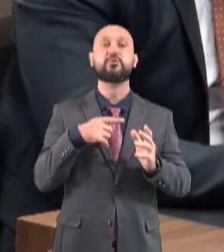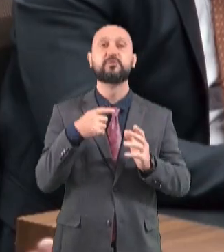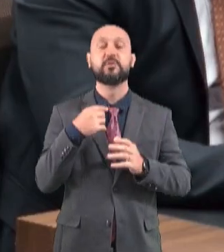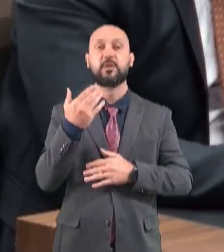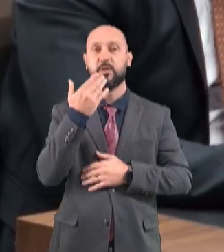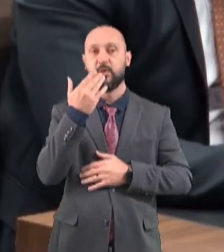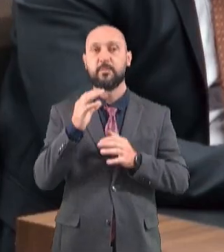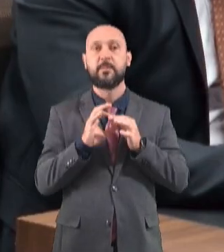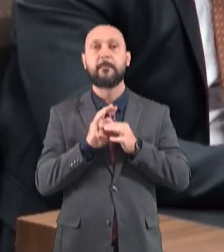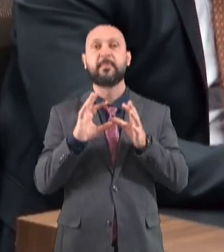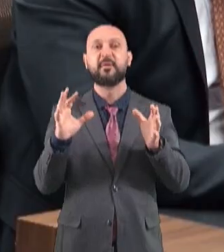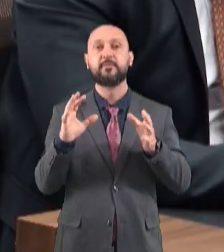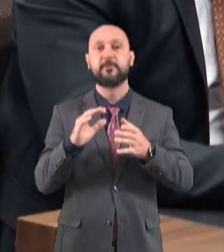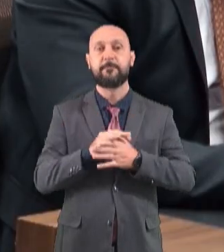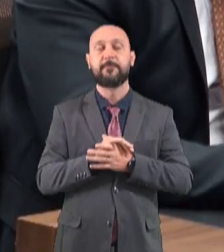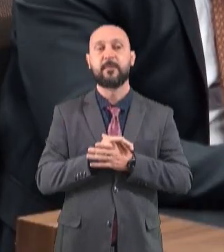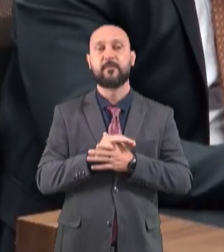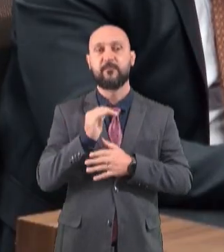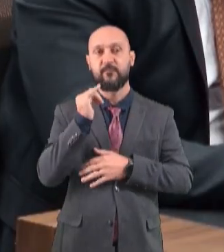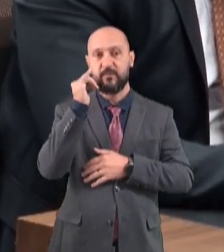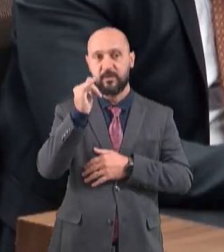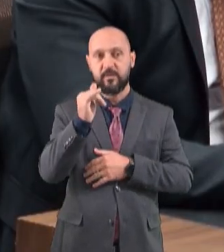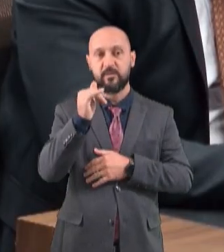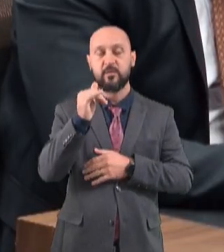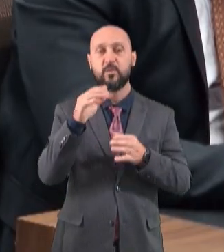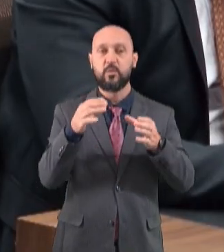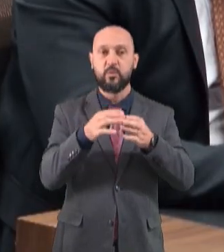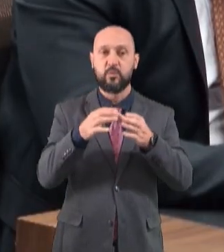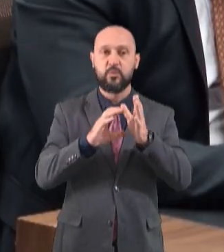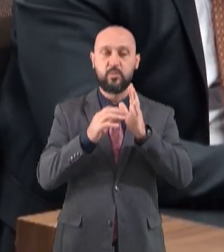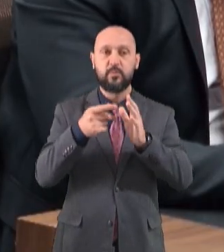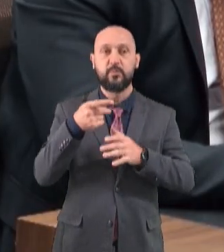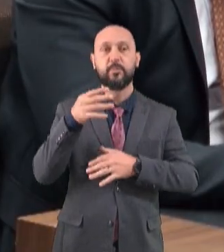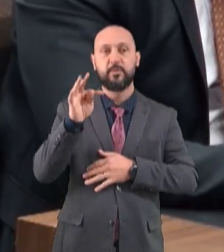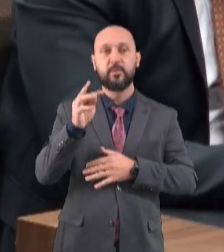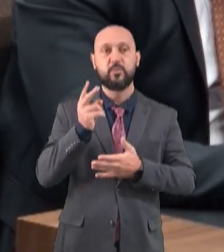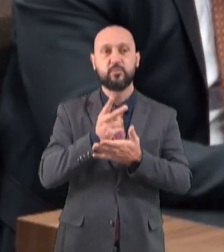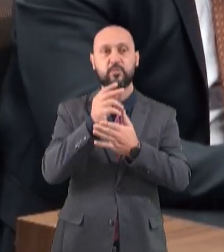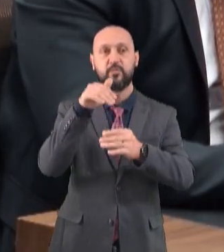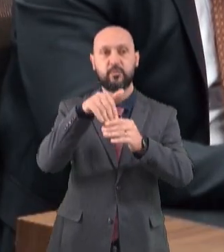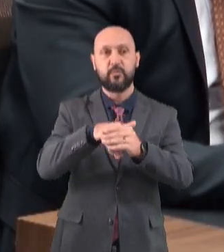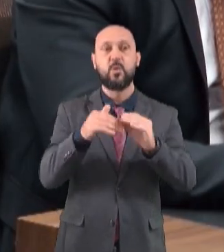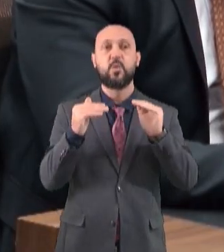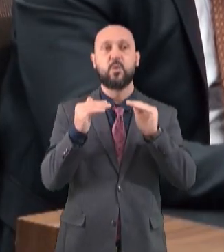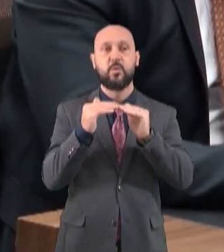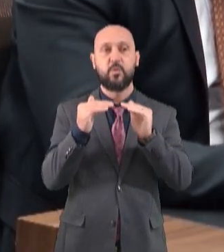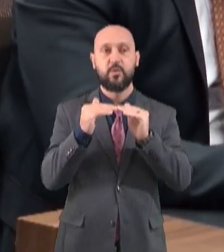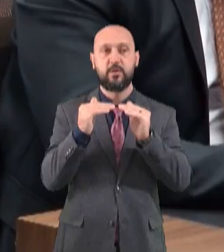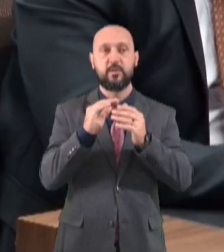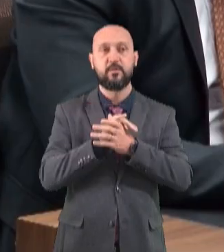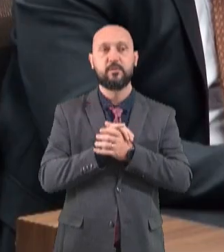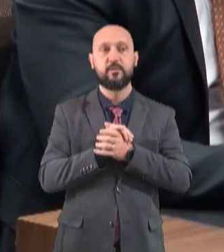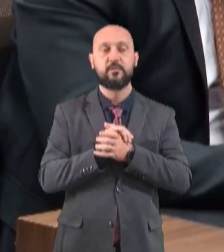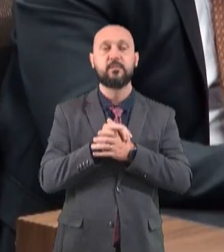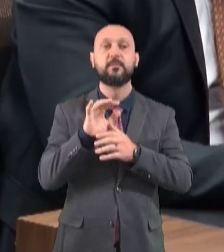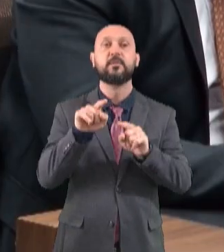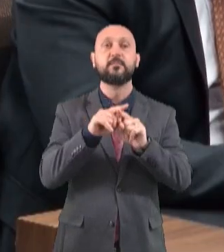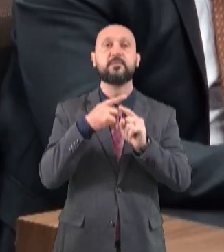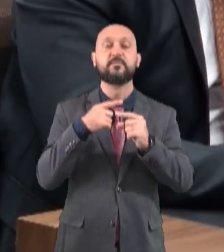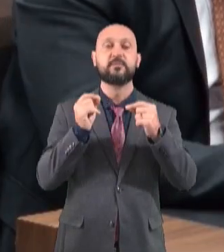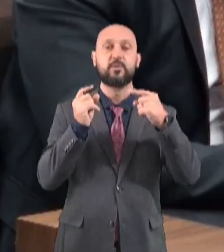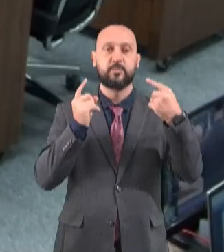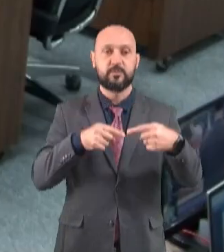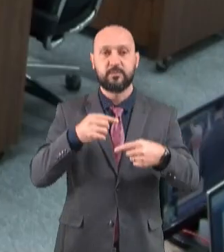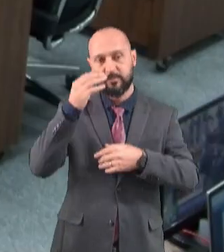me permito dizer a Vossa Excelência que a bancada do PT continua votando favoravelmente, mesmo que na